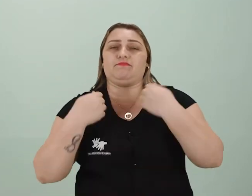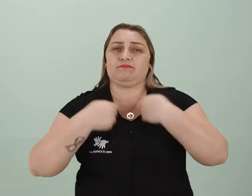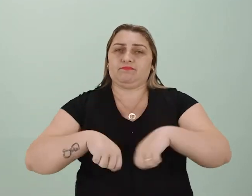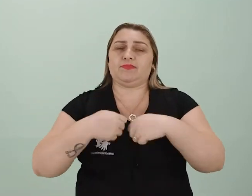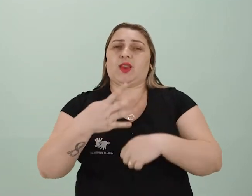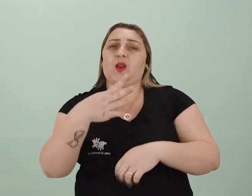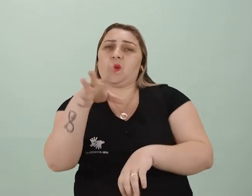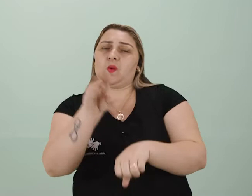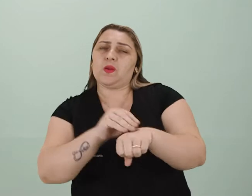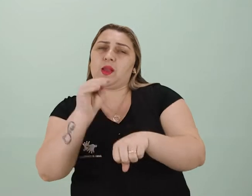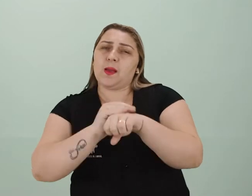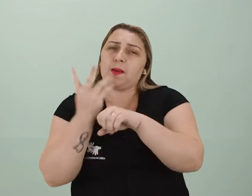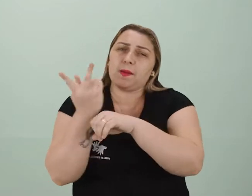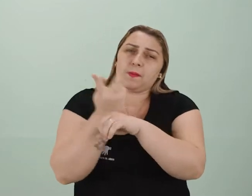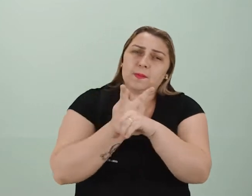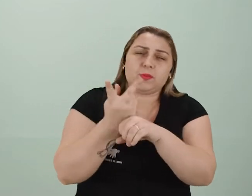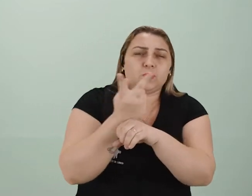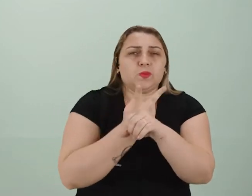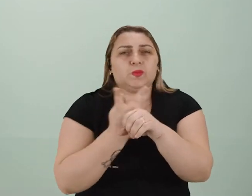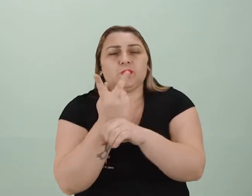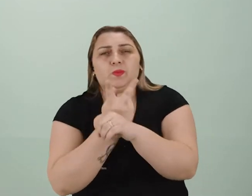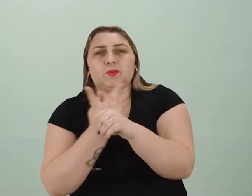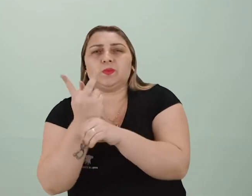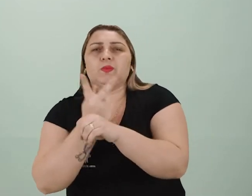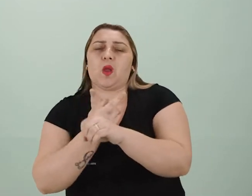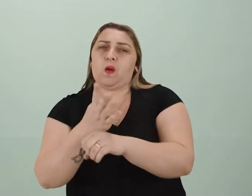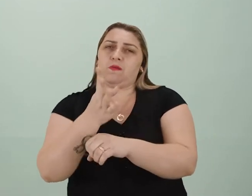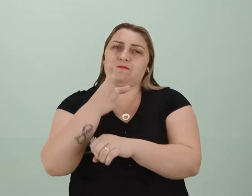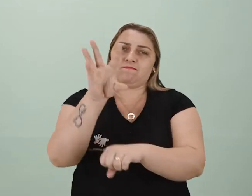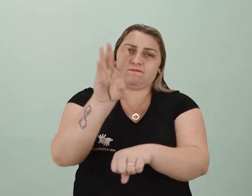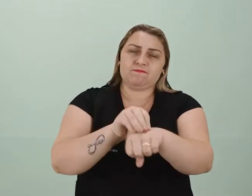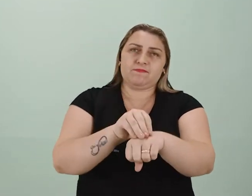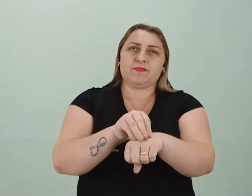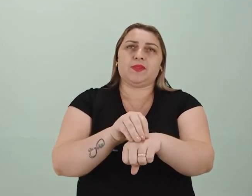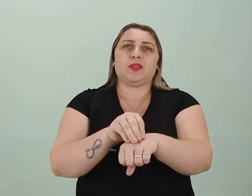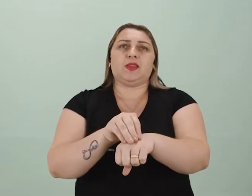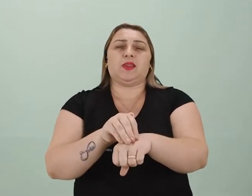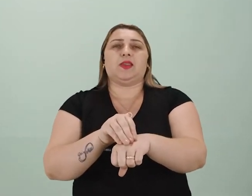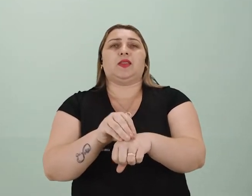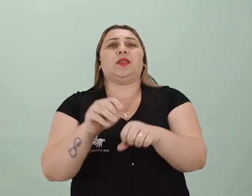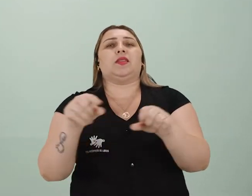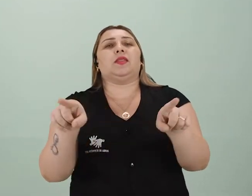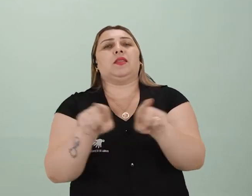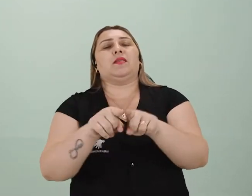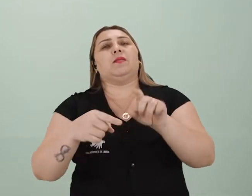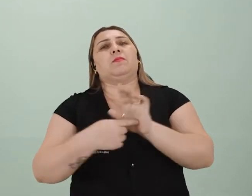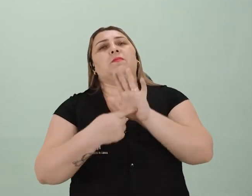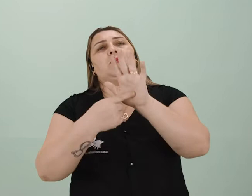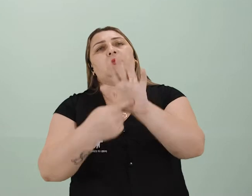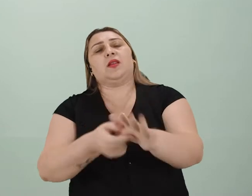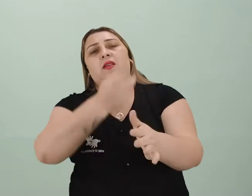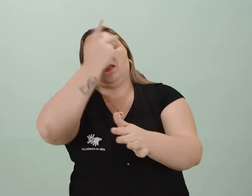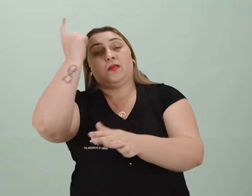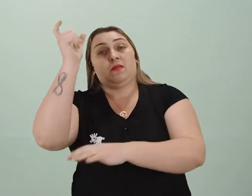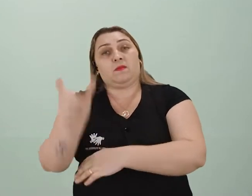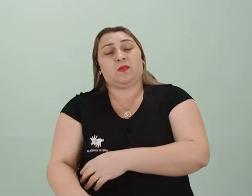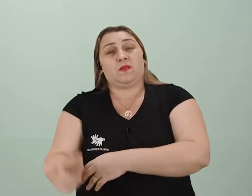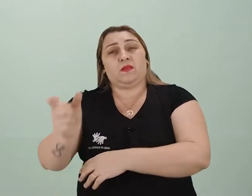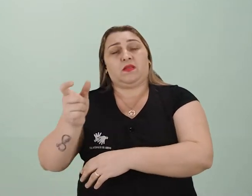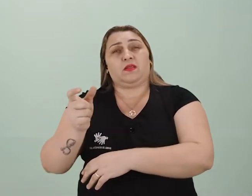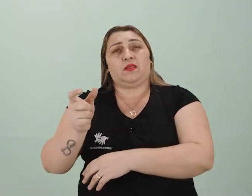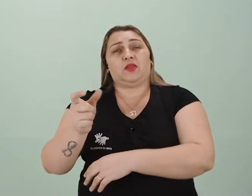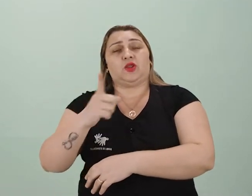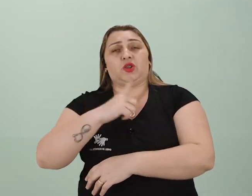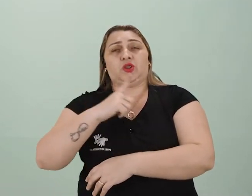de conhecimento, uma busca constante de conhecimento. E ele vai também mostrar que as pessoas daquela época